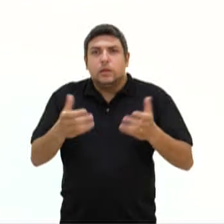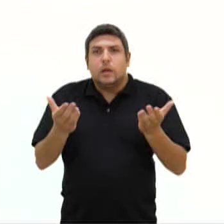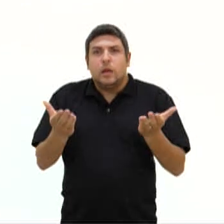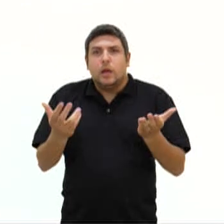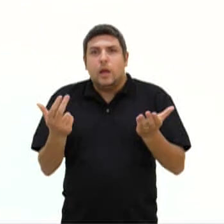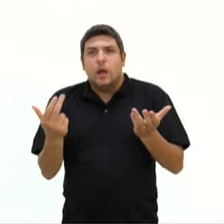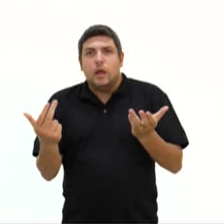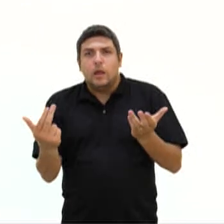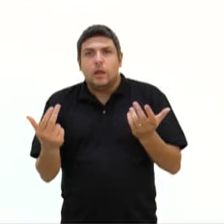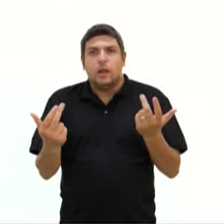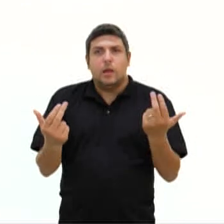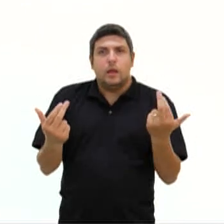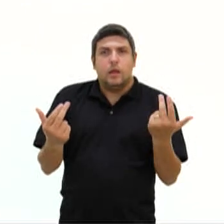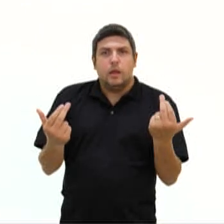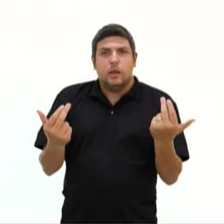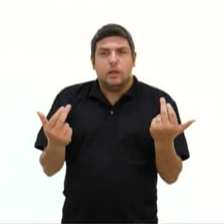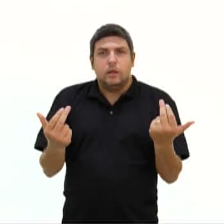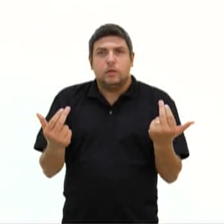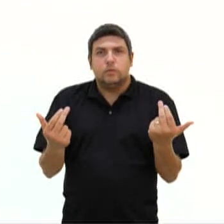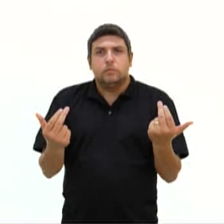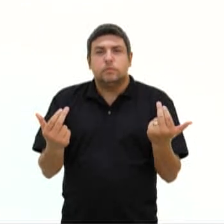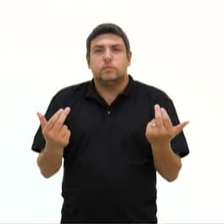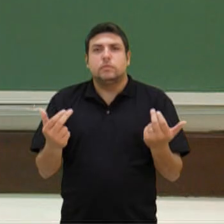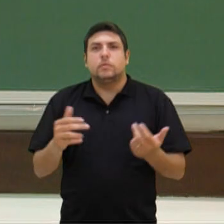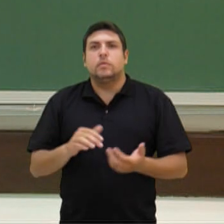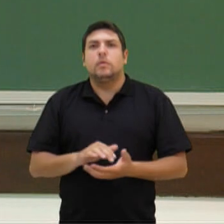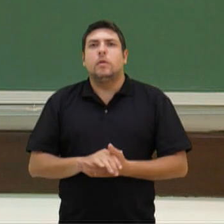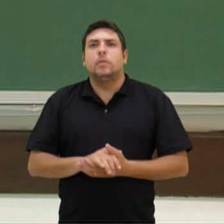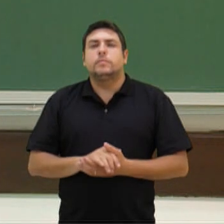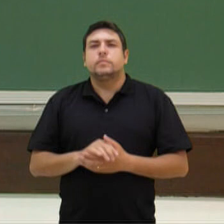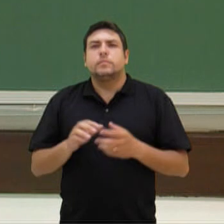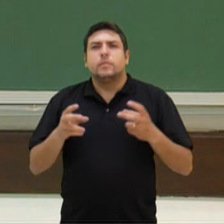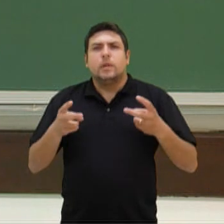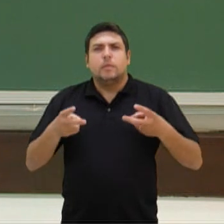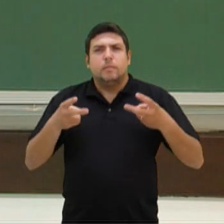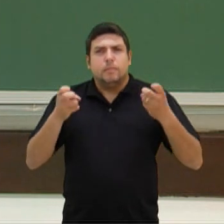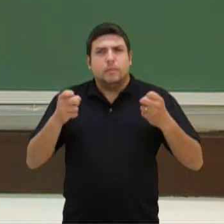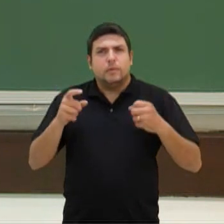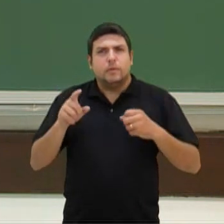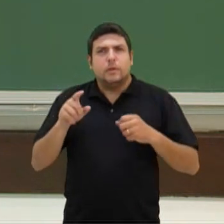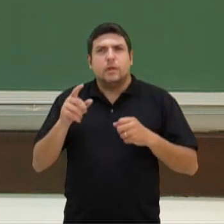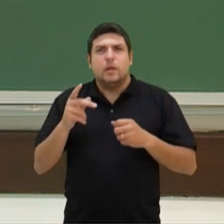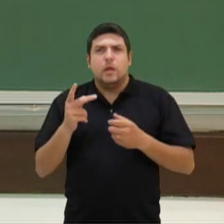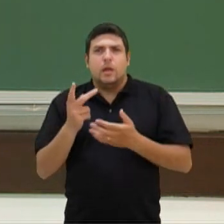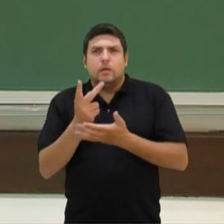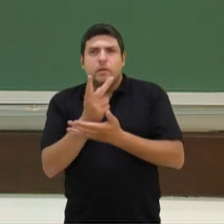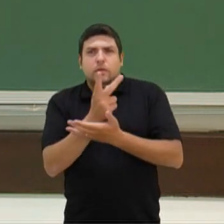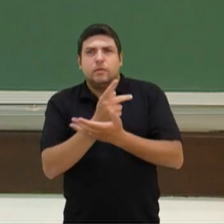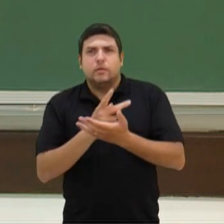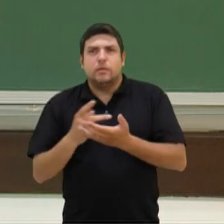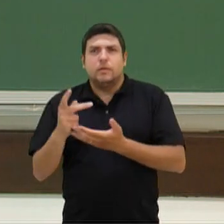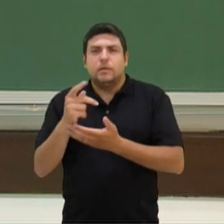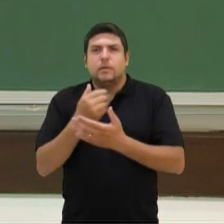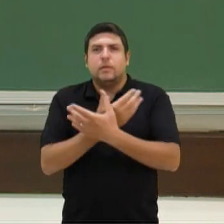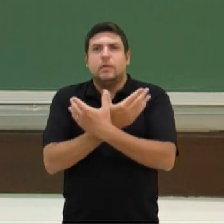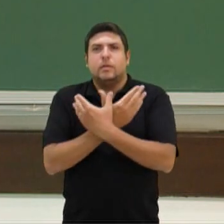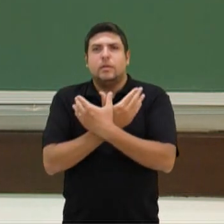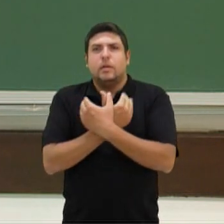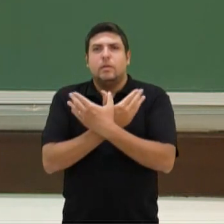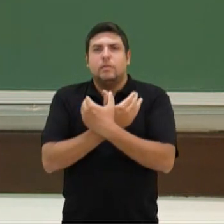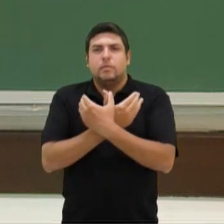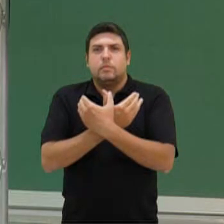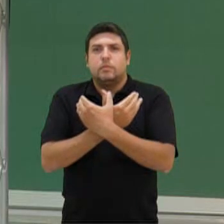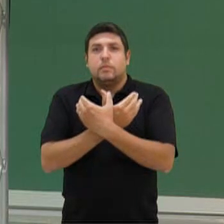se sobrepõem e coincidem. Veja nesse exemplo onde a gente tem a imagem de uma borboleta, caso